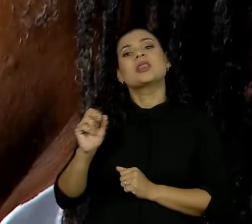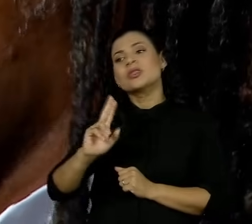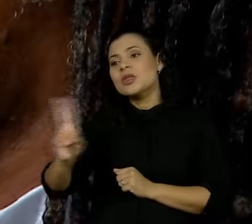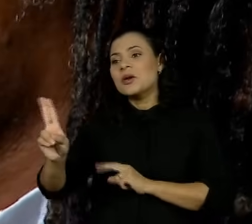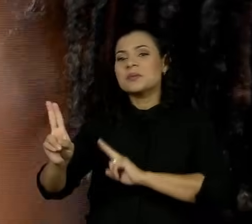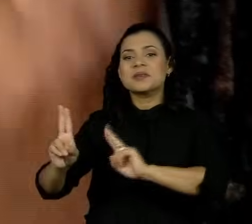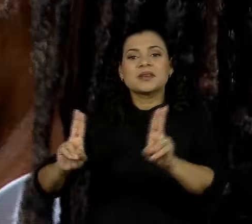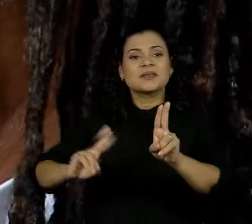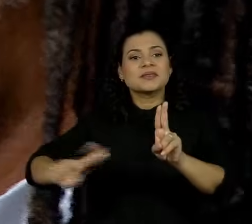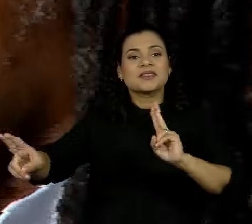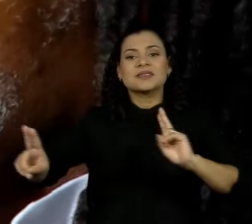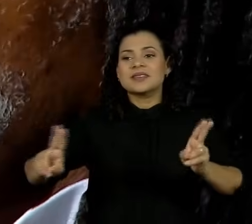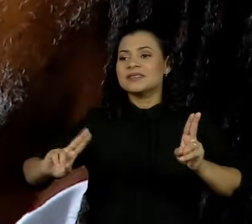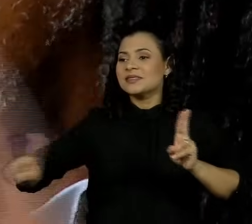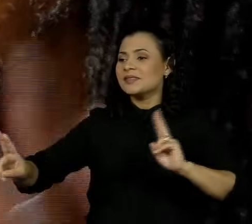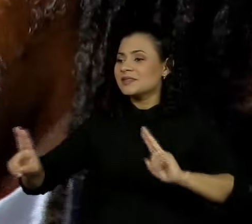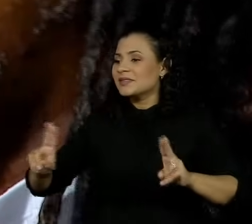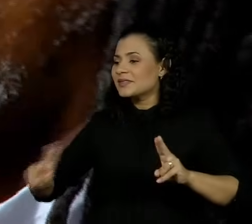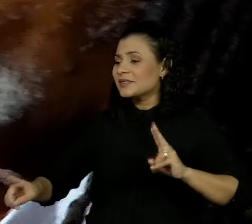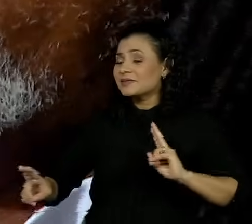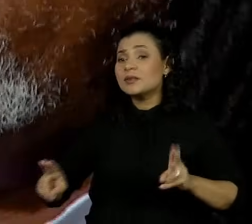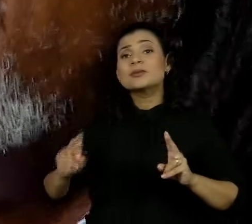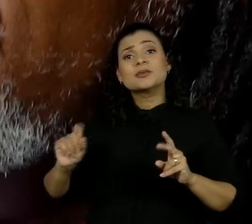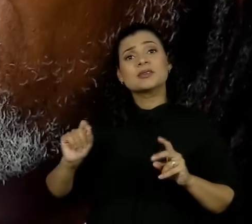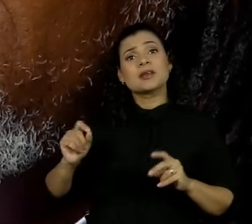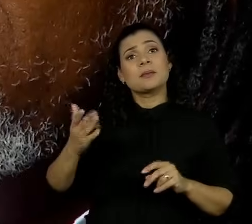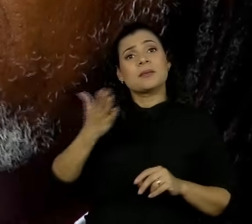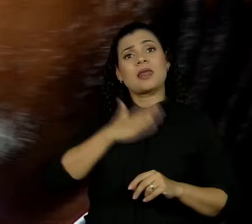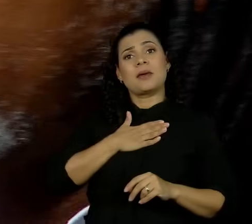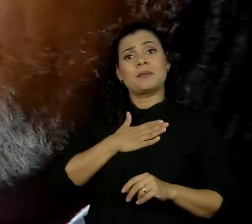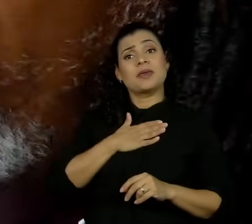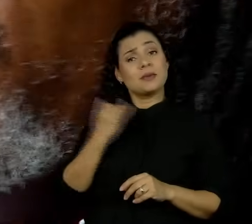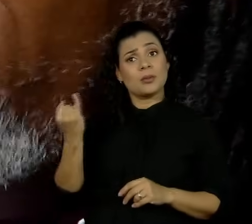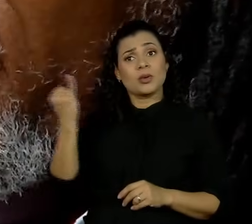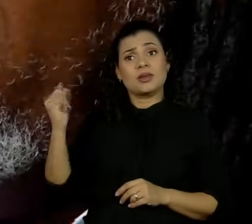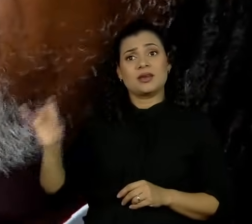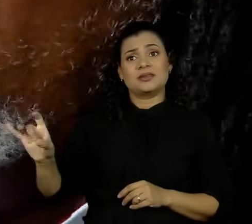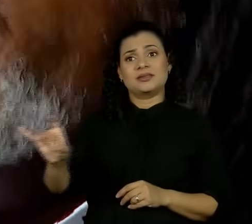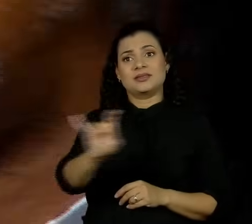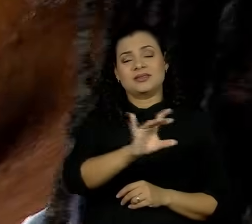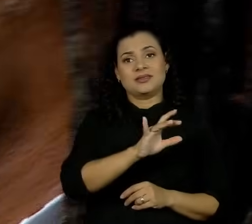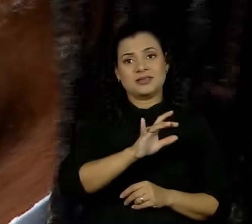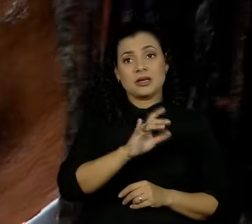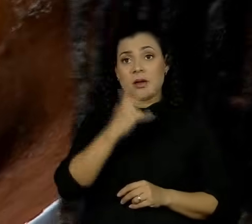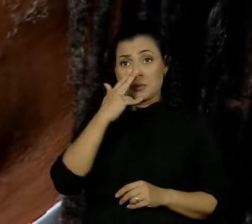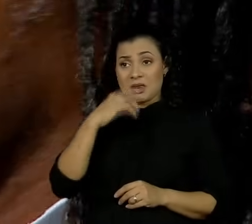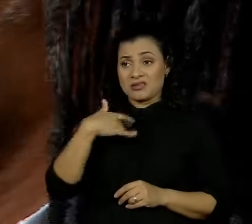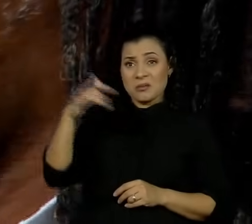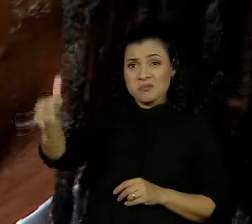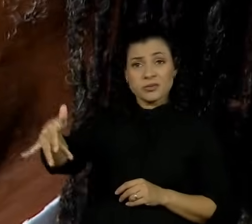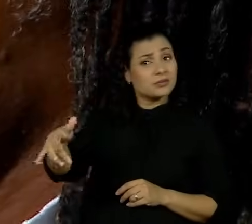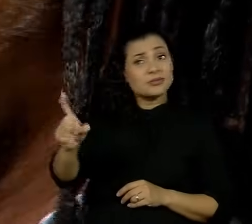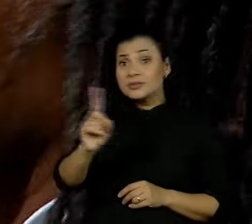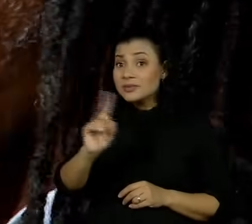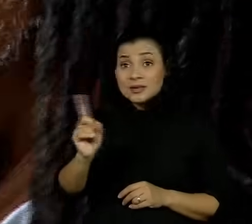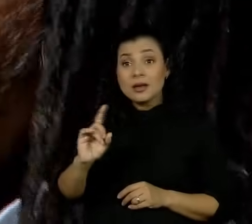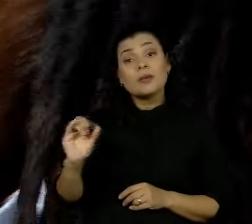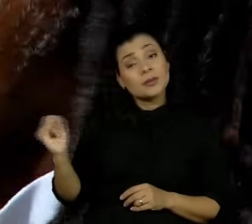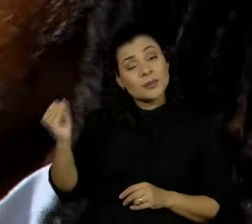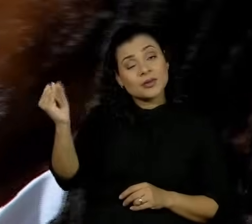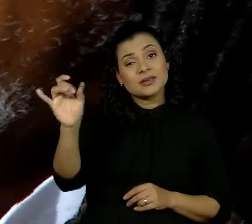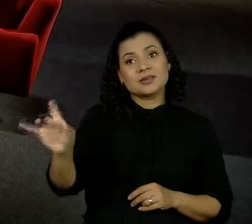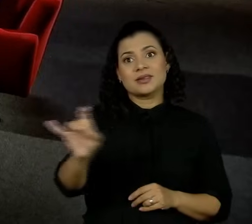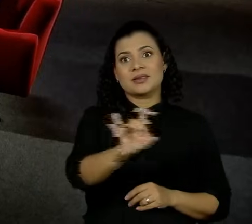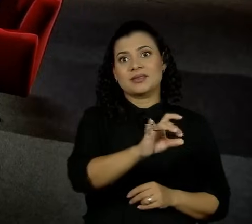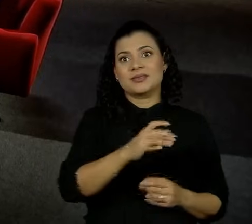Joaquim, João, Sebastiana, Maria, Sérgio são para mim. Então não dá para eu falar que eles são menos importantes. Não dá. Não dá porque eles